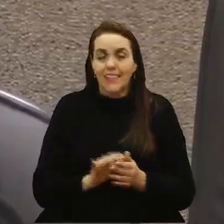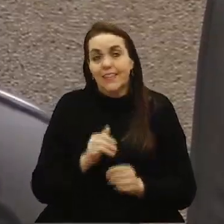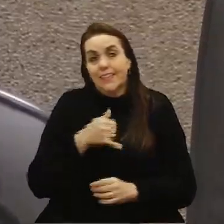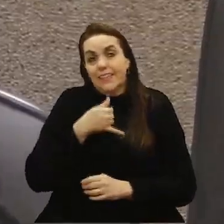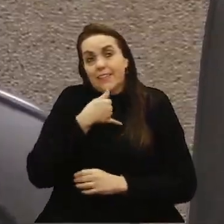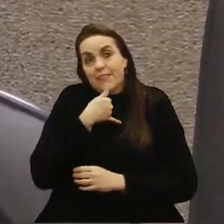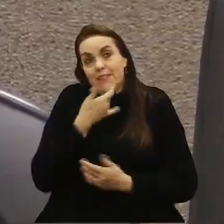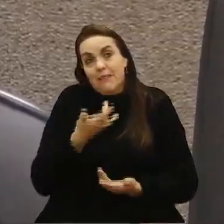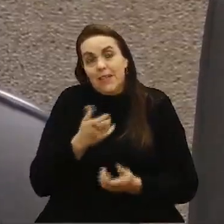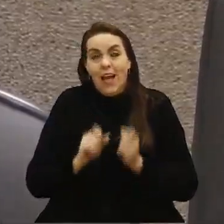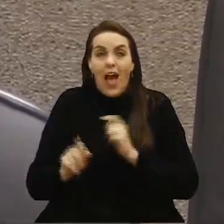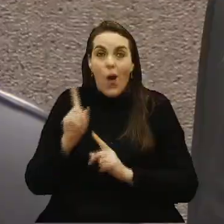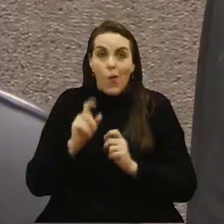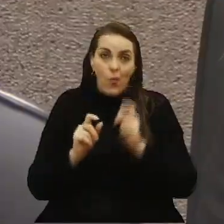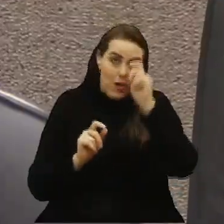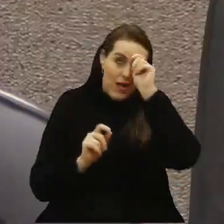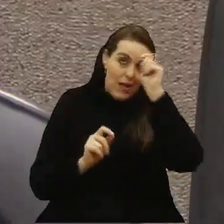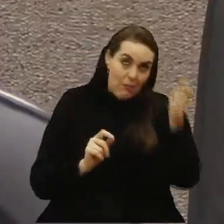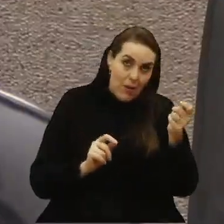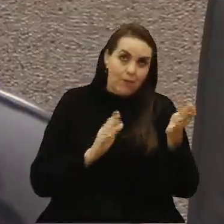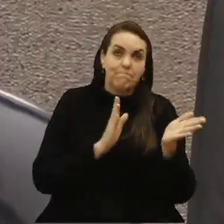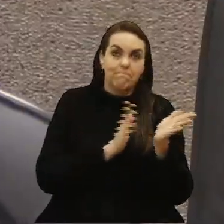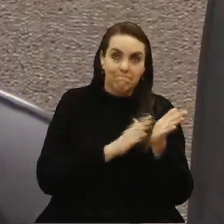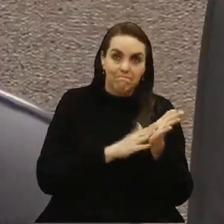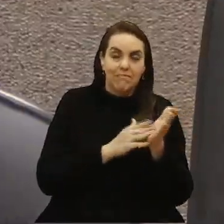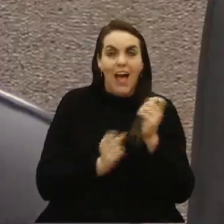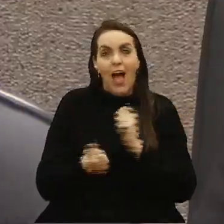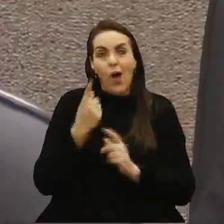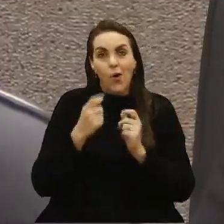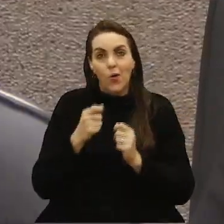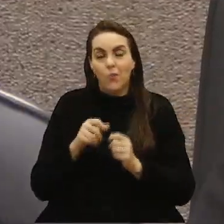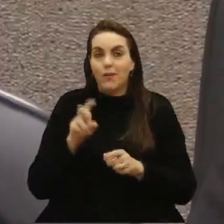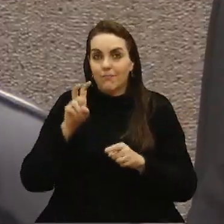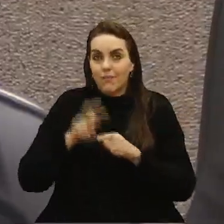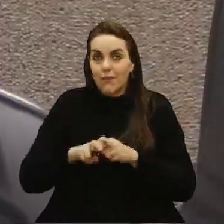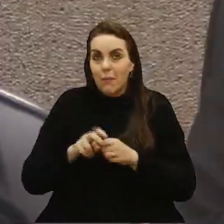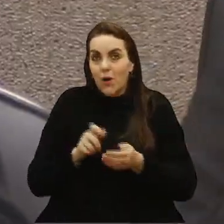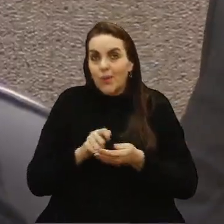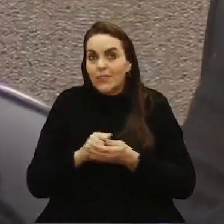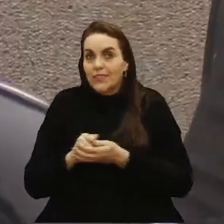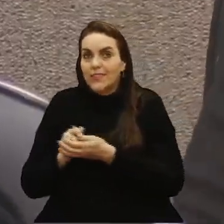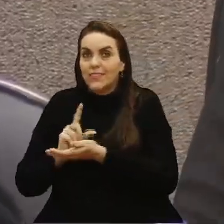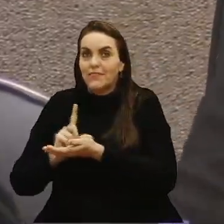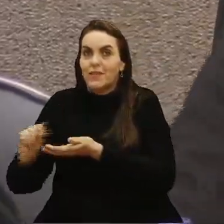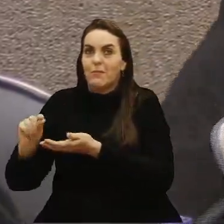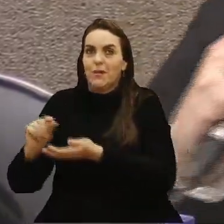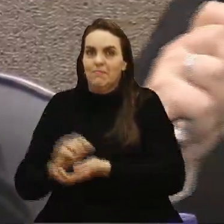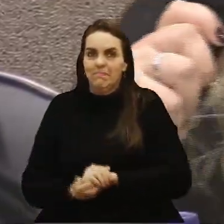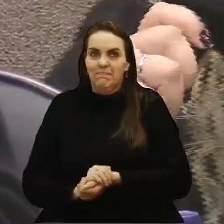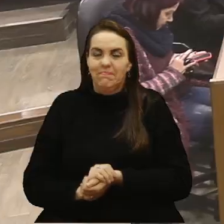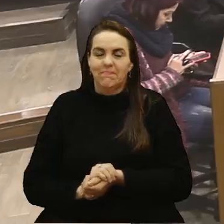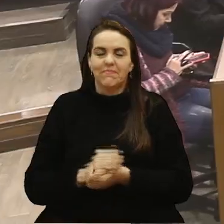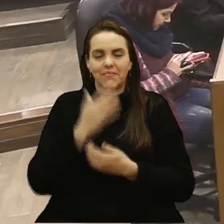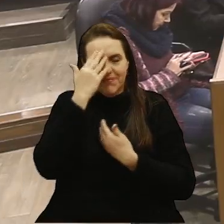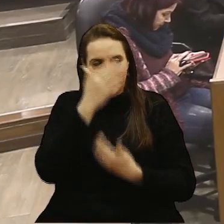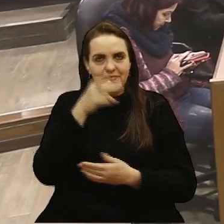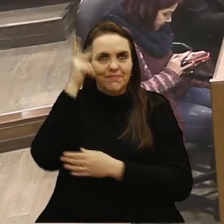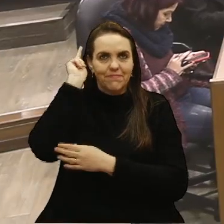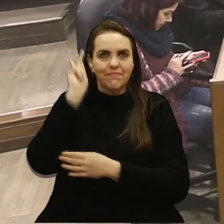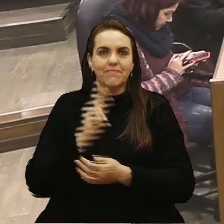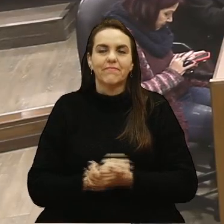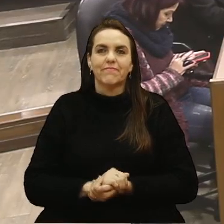é assim. Para uns a gente tira o chapéu e outros a gente indica a questão do banquinho e sair de mansinho. Obrigada, vereador Iago, pela